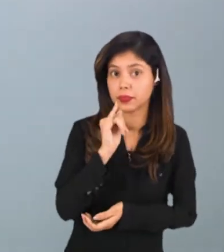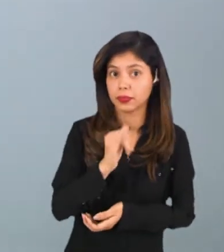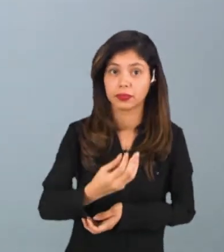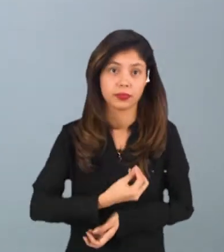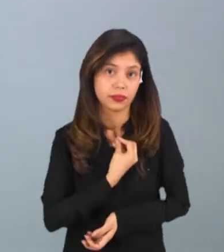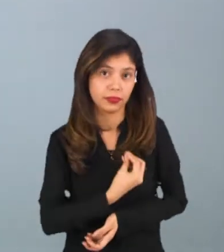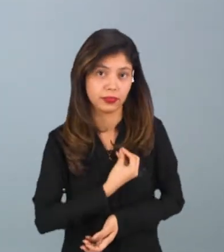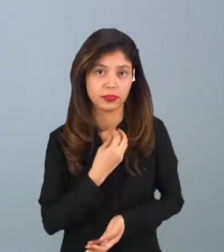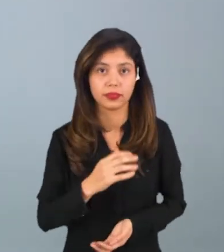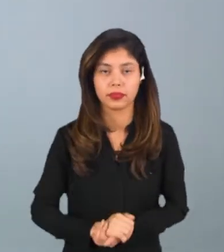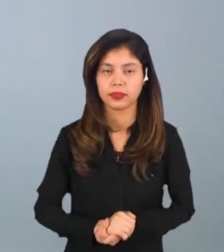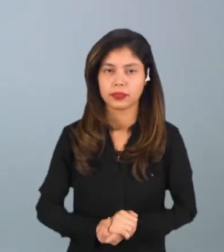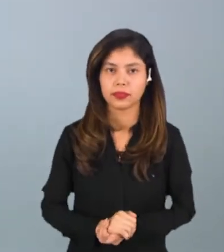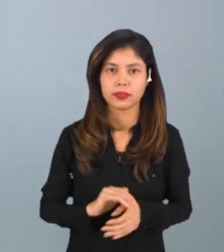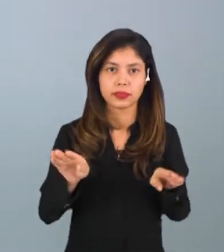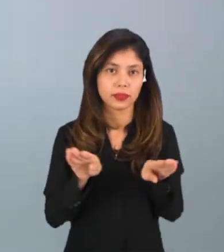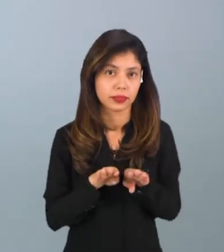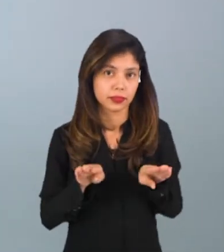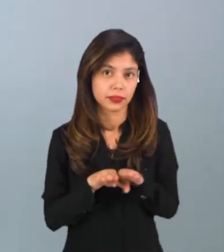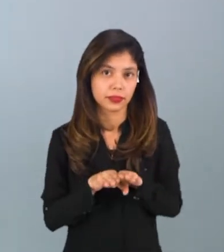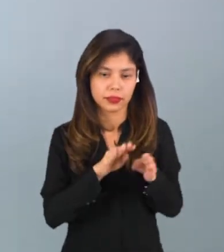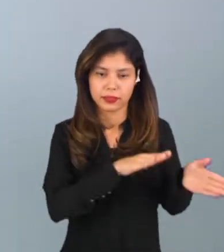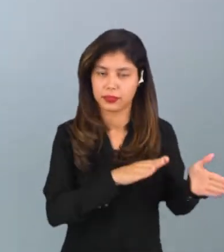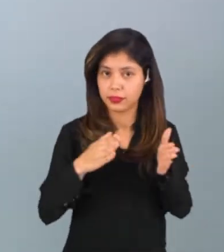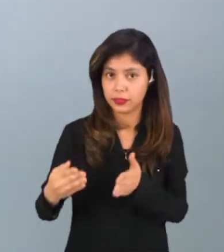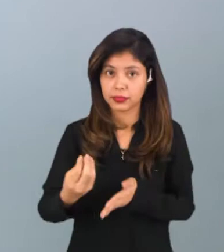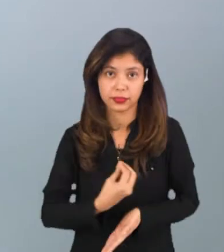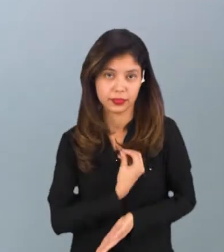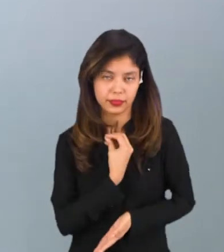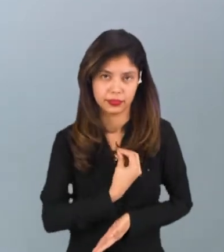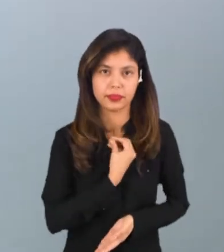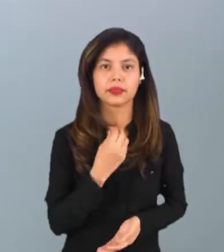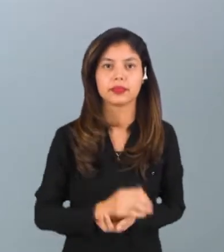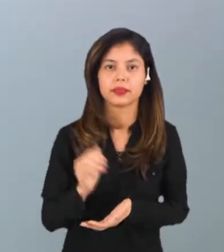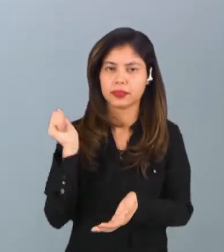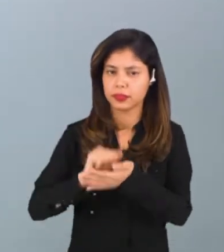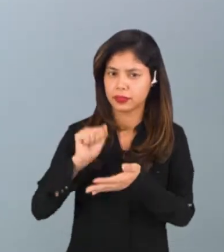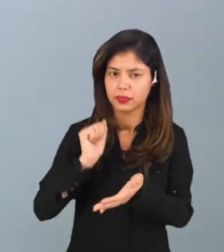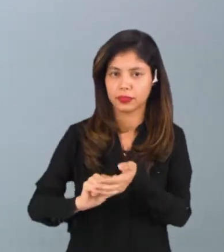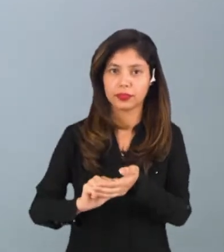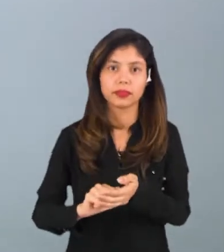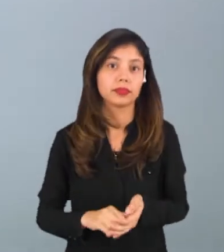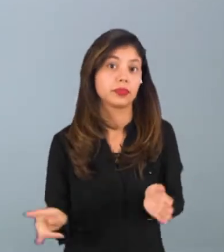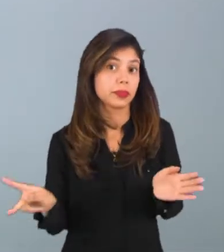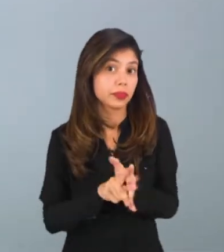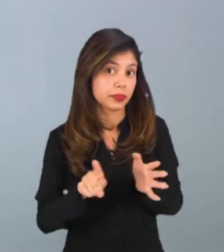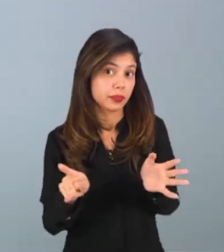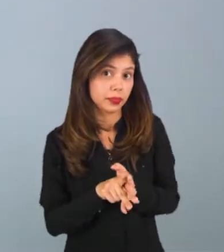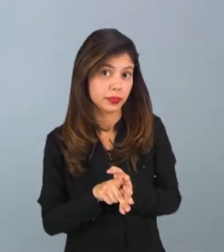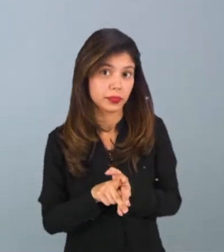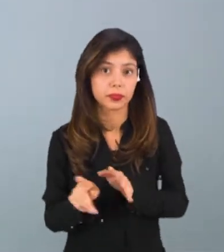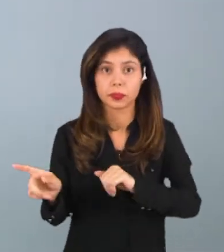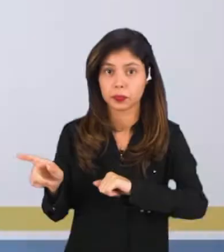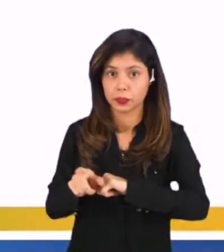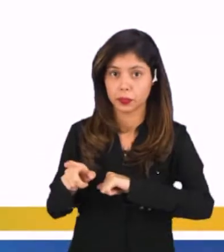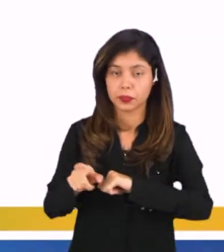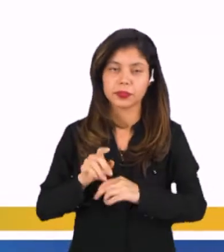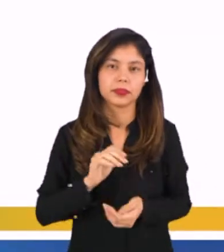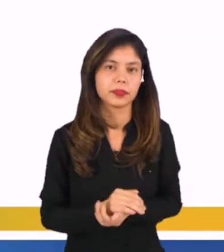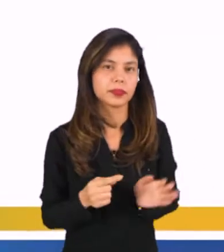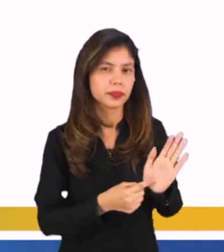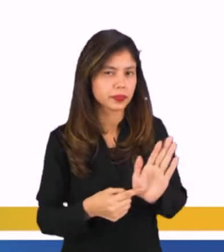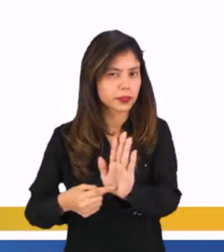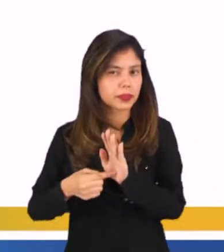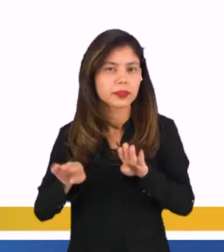vida, né, e parte dessa vida escrita pelo próprio sujeito, tá?